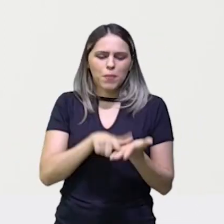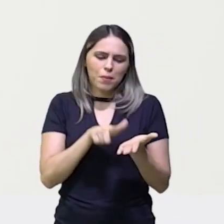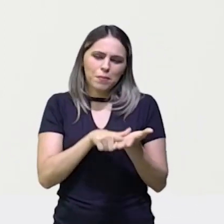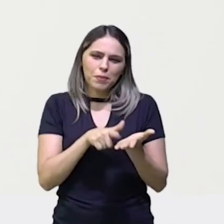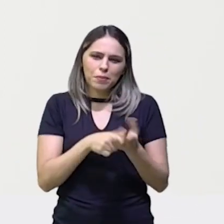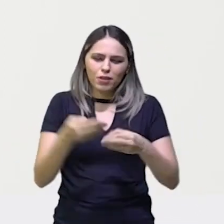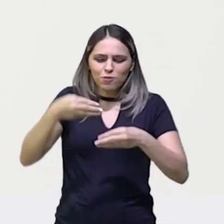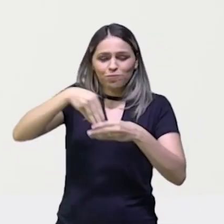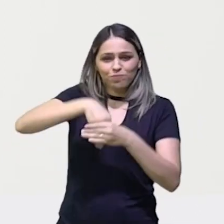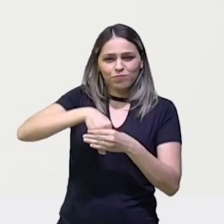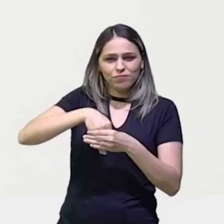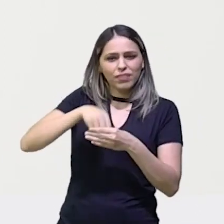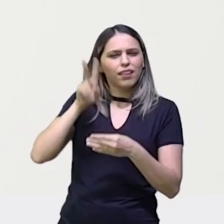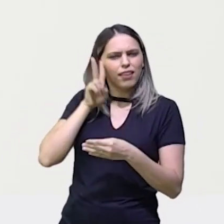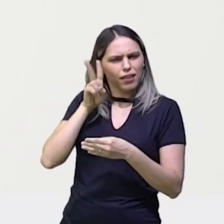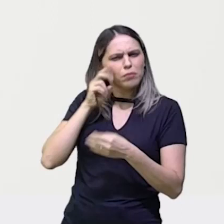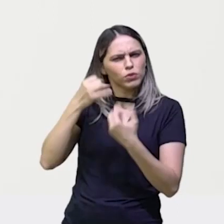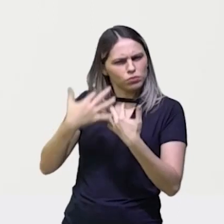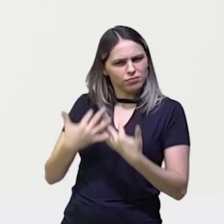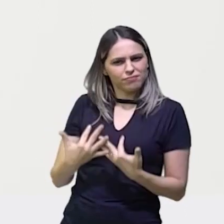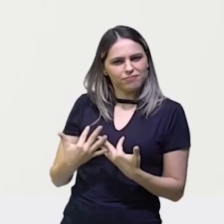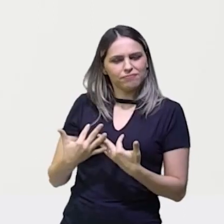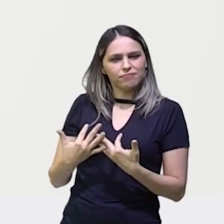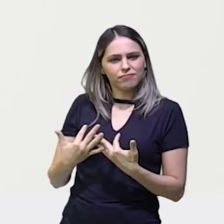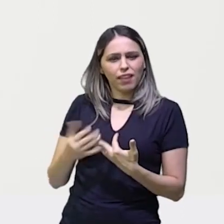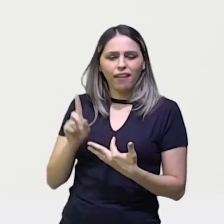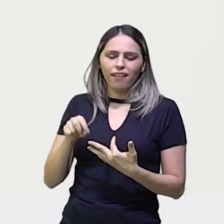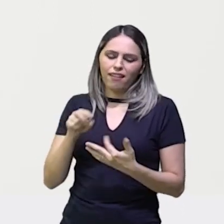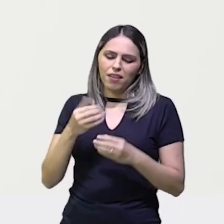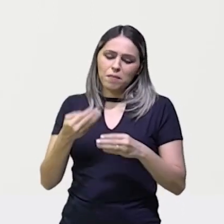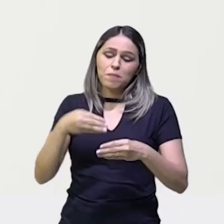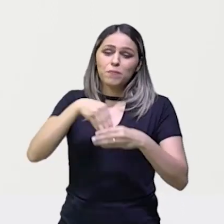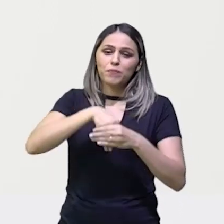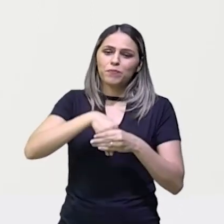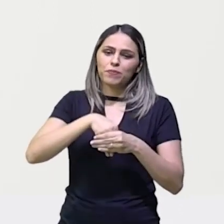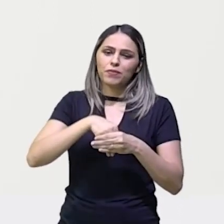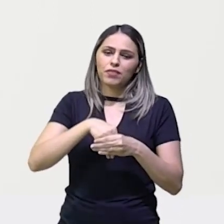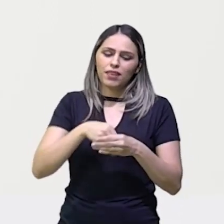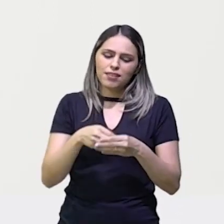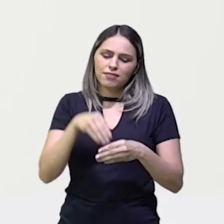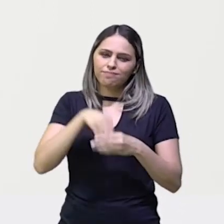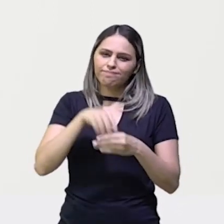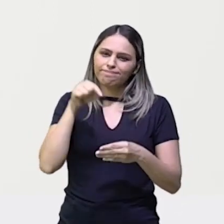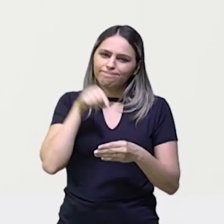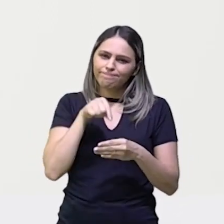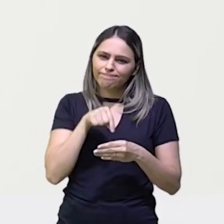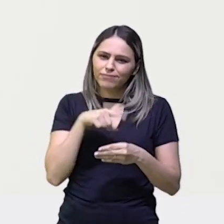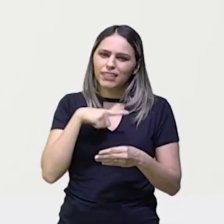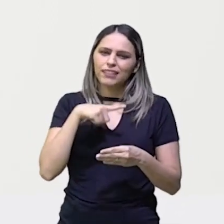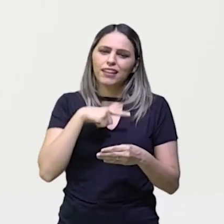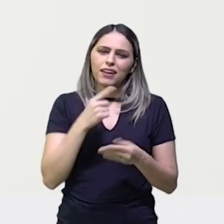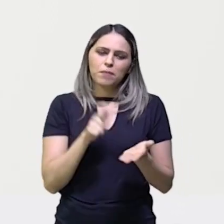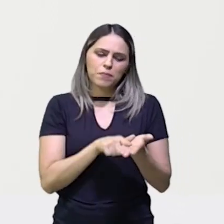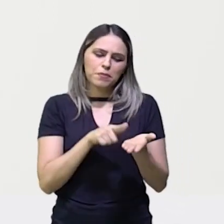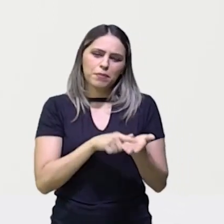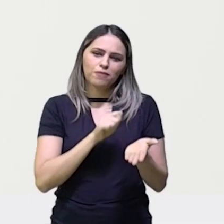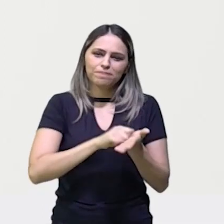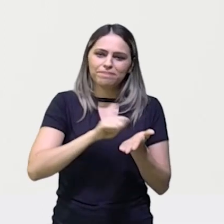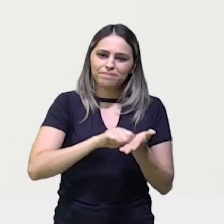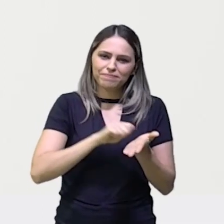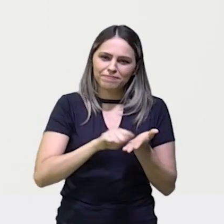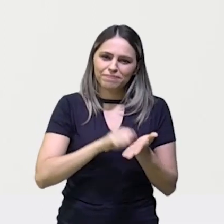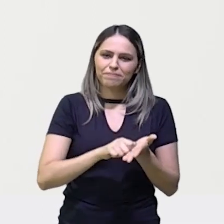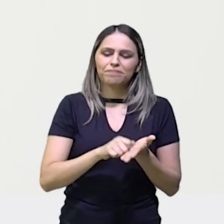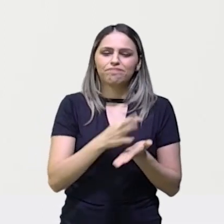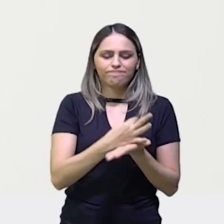colocada num envelope. Um envelope da carta. Dentro deste envelope tem a